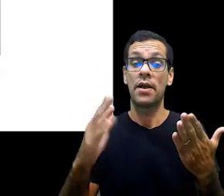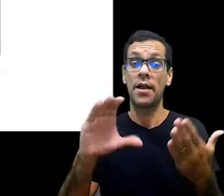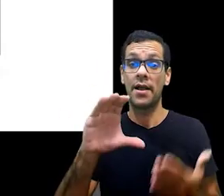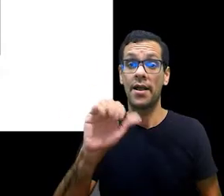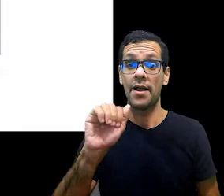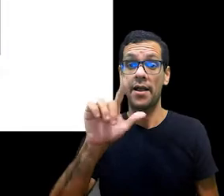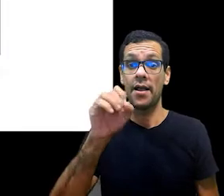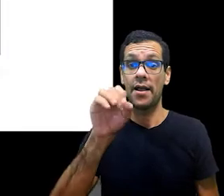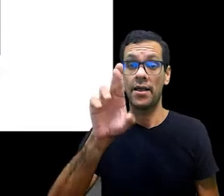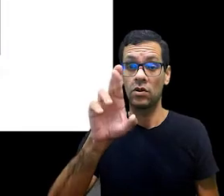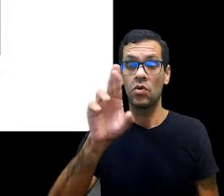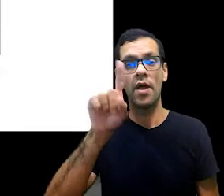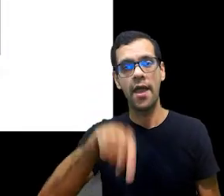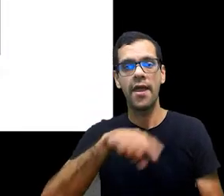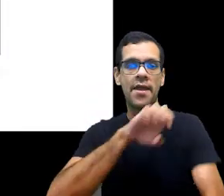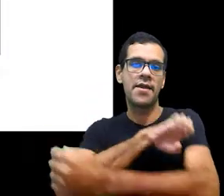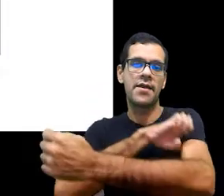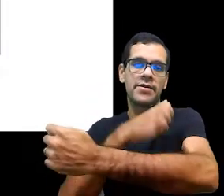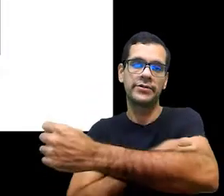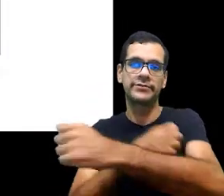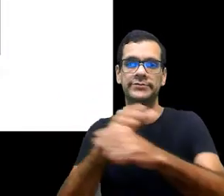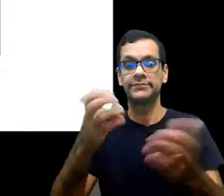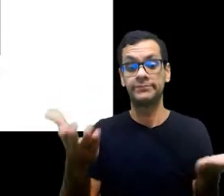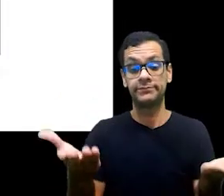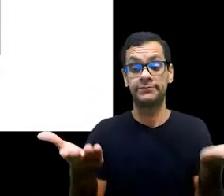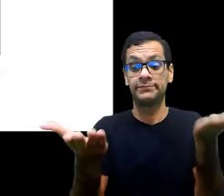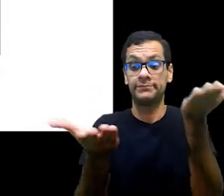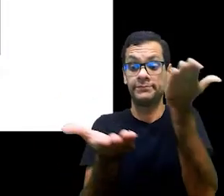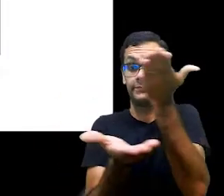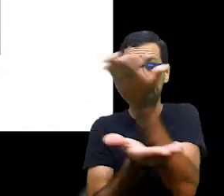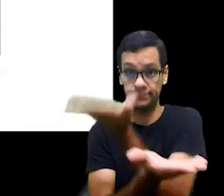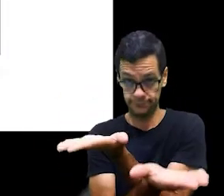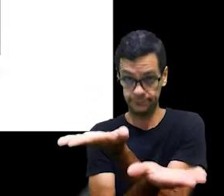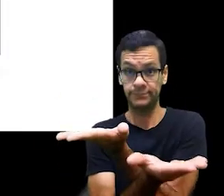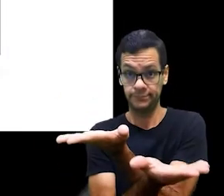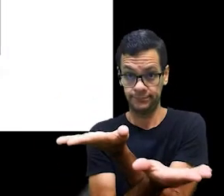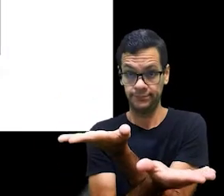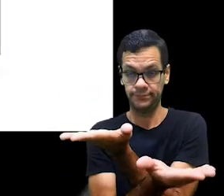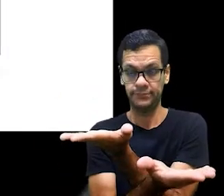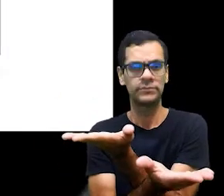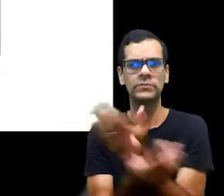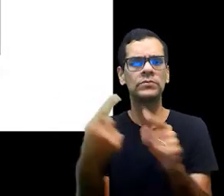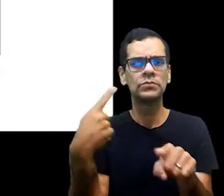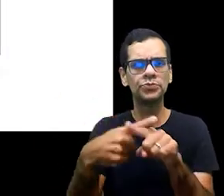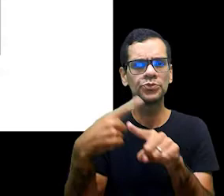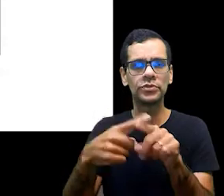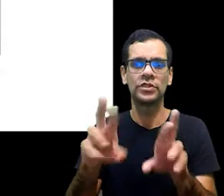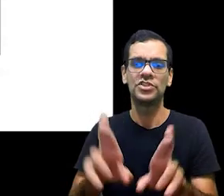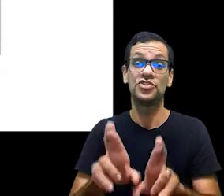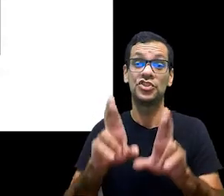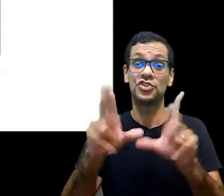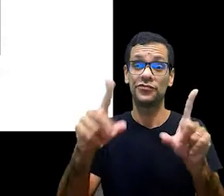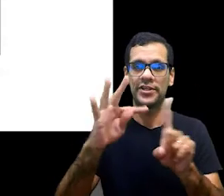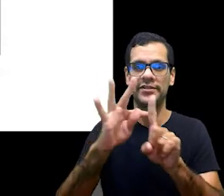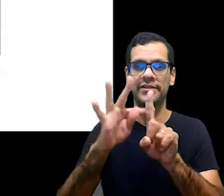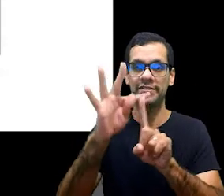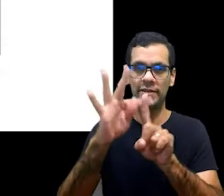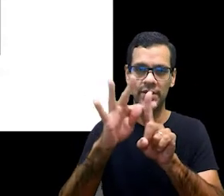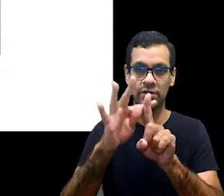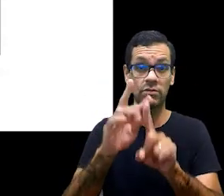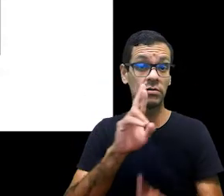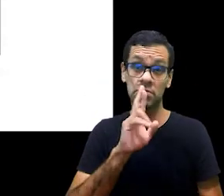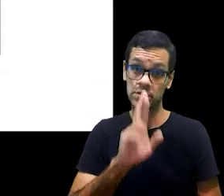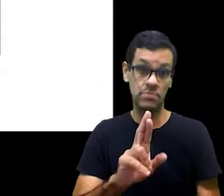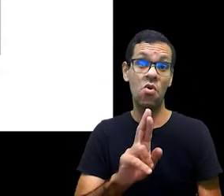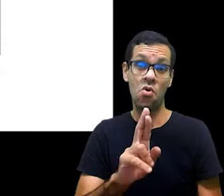energia que se transfere de um corpo para outro devido à diferença de temperatura entre eles.